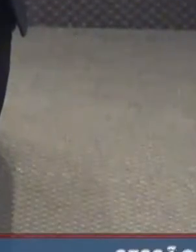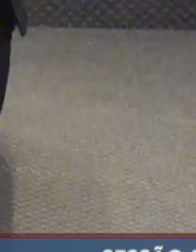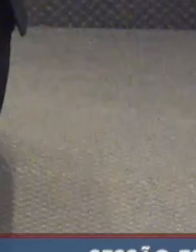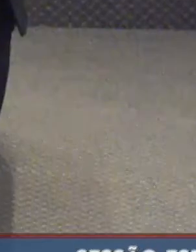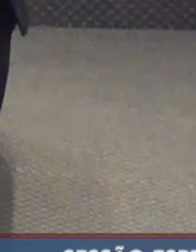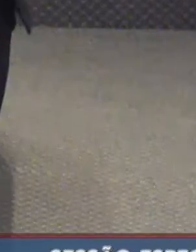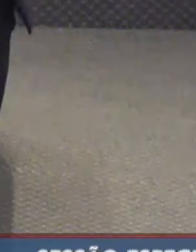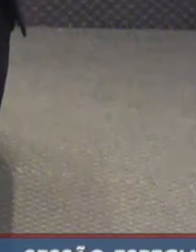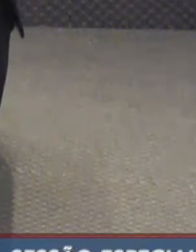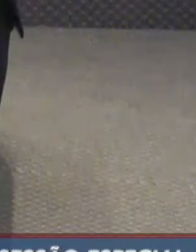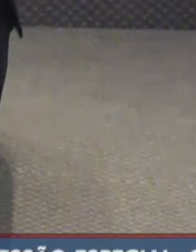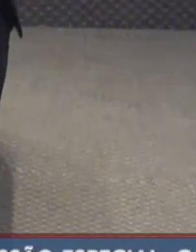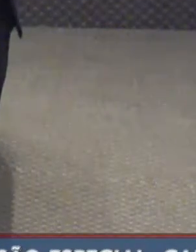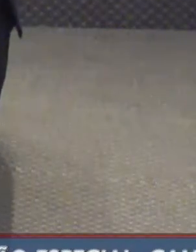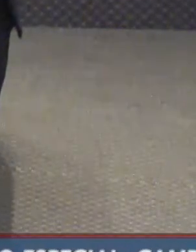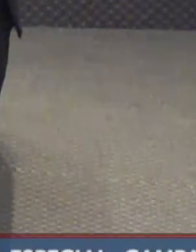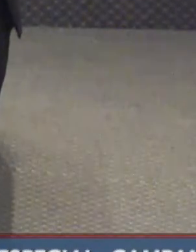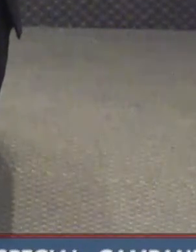criaturas.